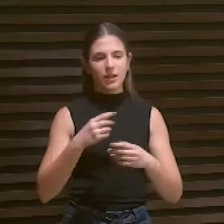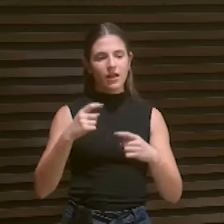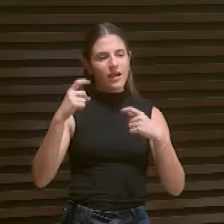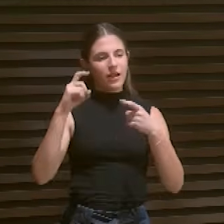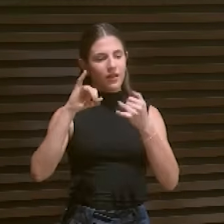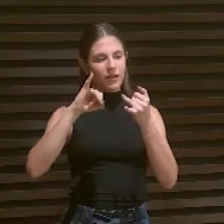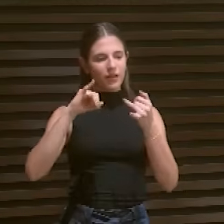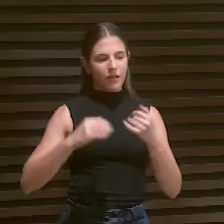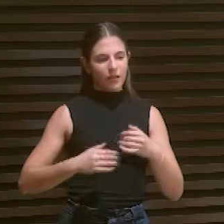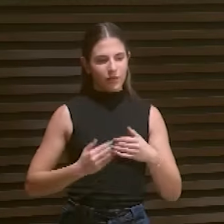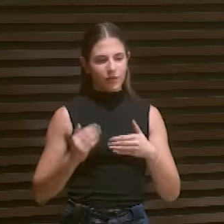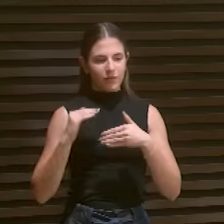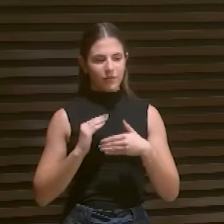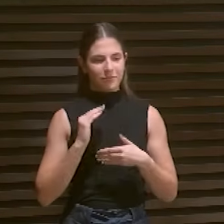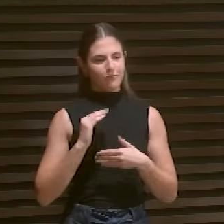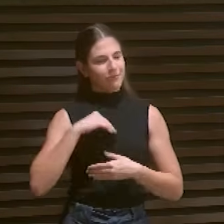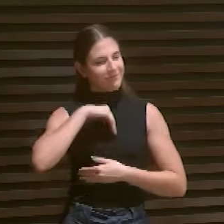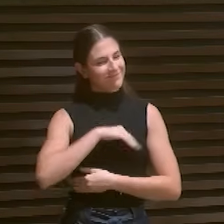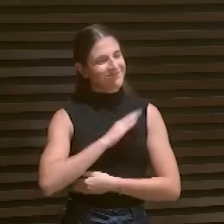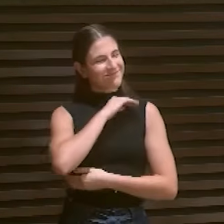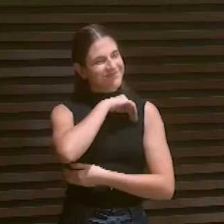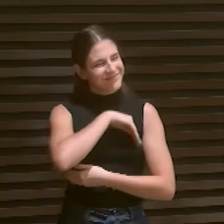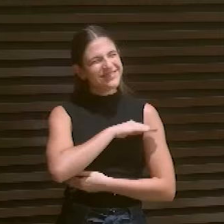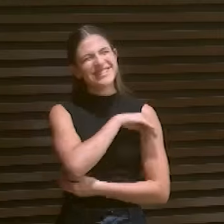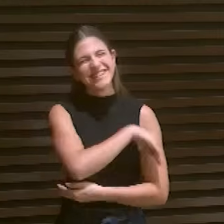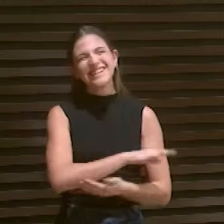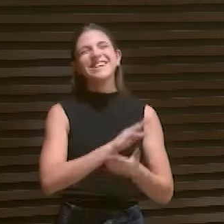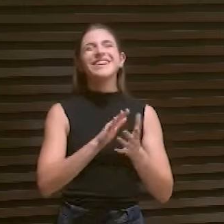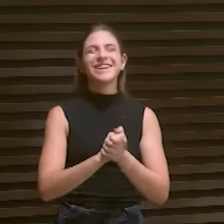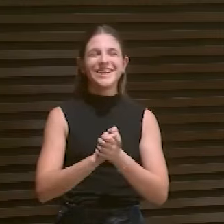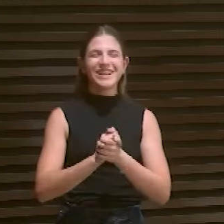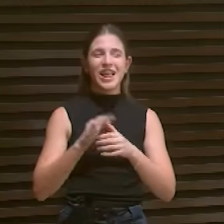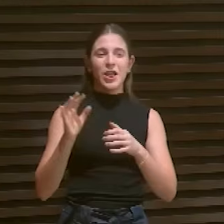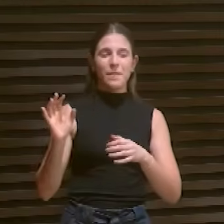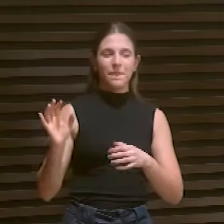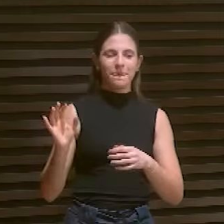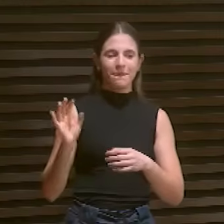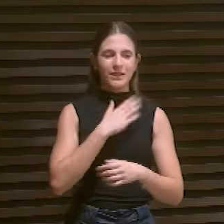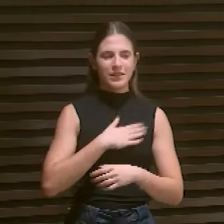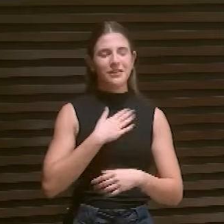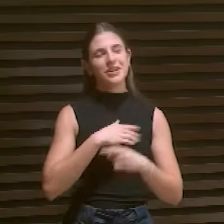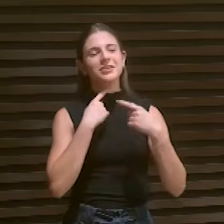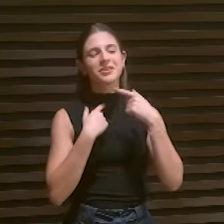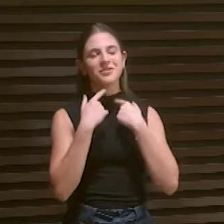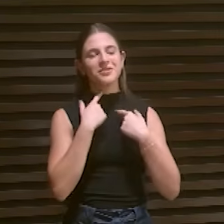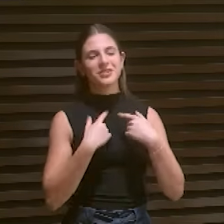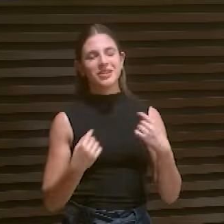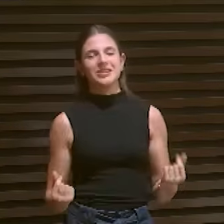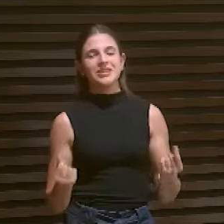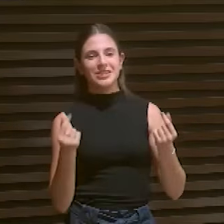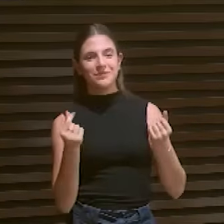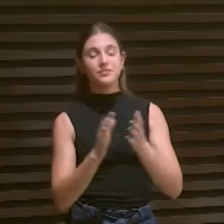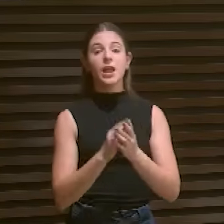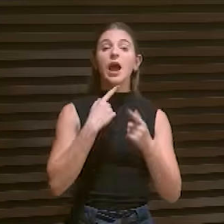moral, egoísta no uso dos bens, extravagante na satisfação dos desejos materiais. O desejo da